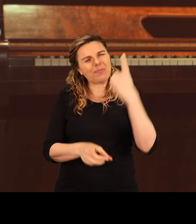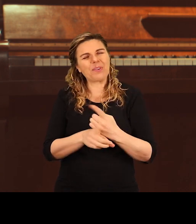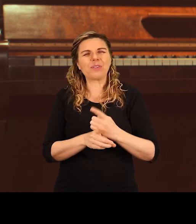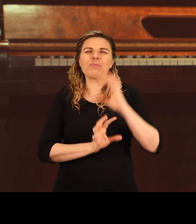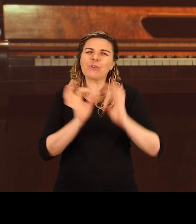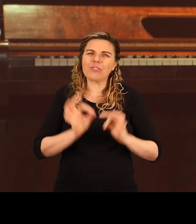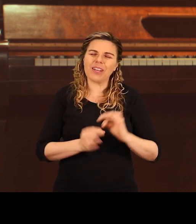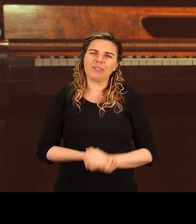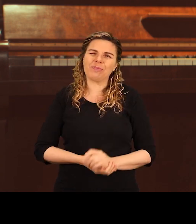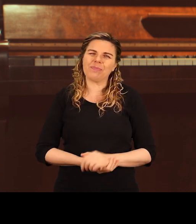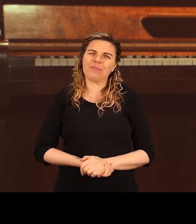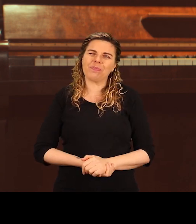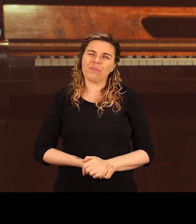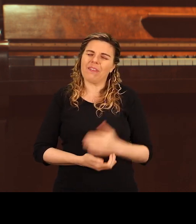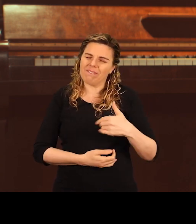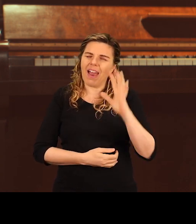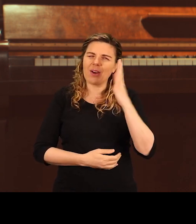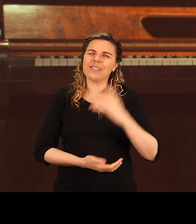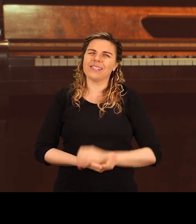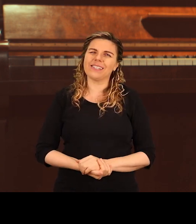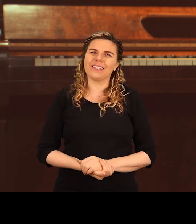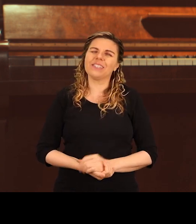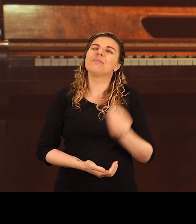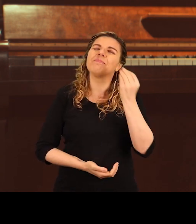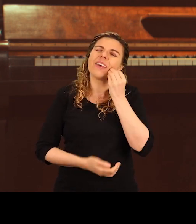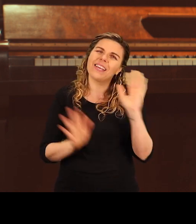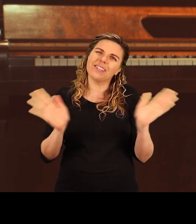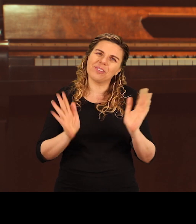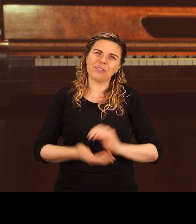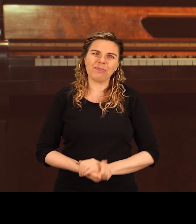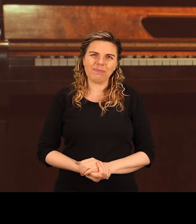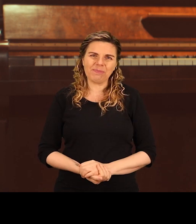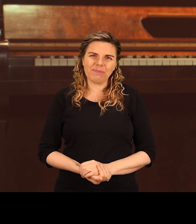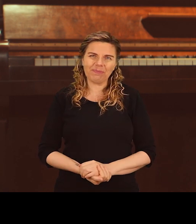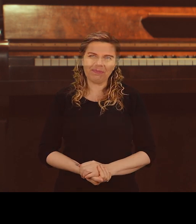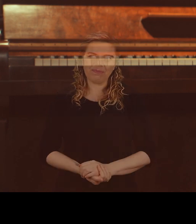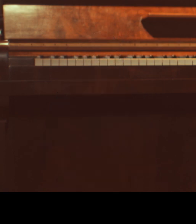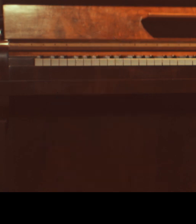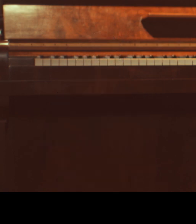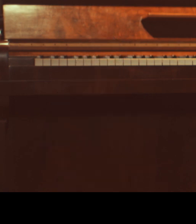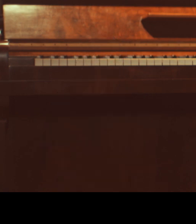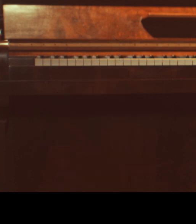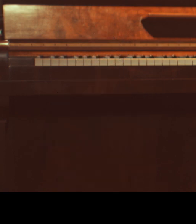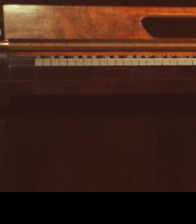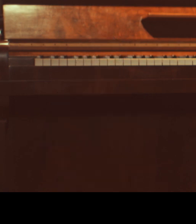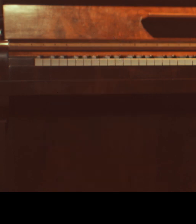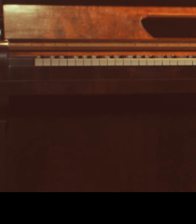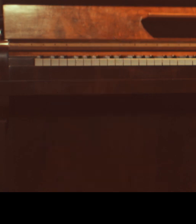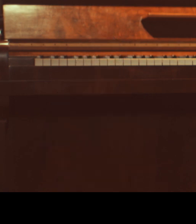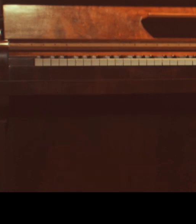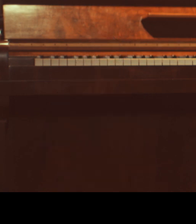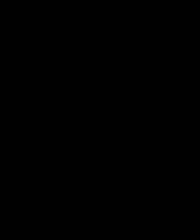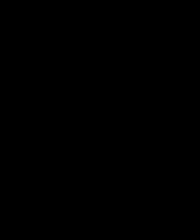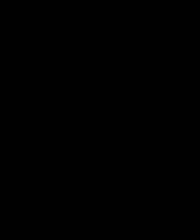o próximo projeto, o próximo single, que logo virá. Beijos. Leva a mão à boca e nos manda um beijo. Une as palmas das mãos em